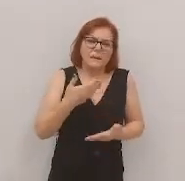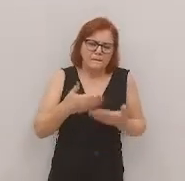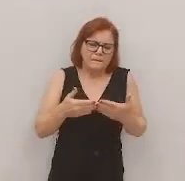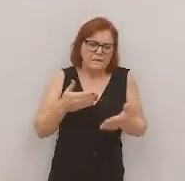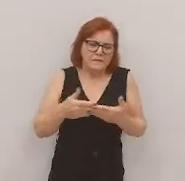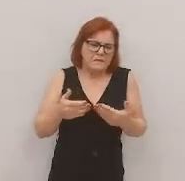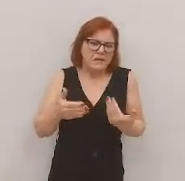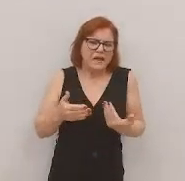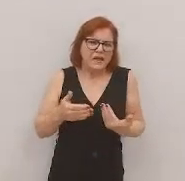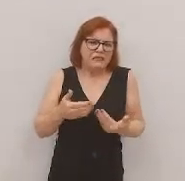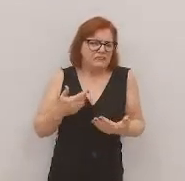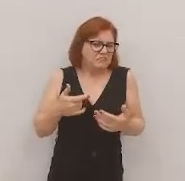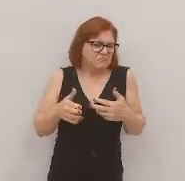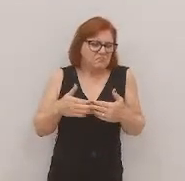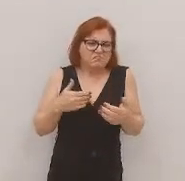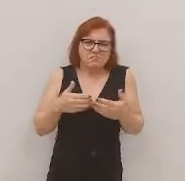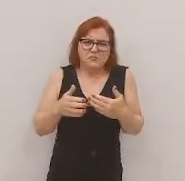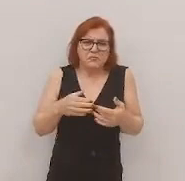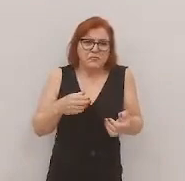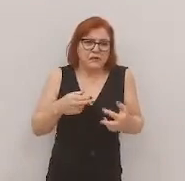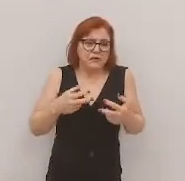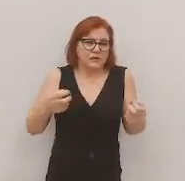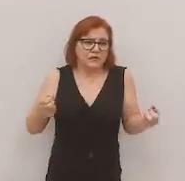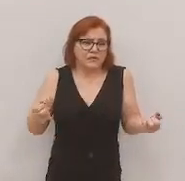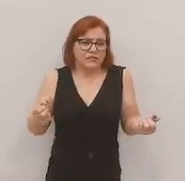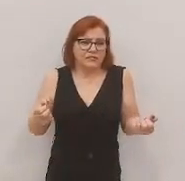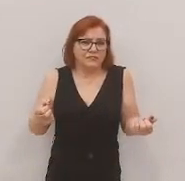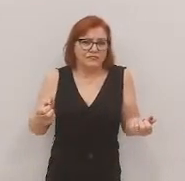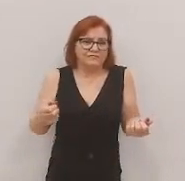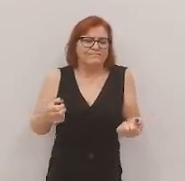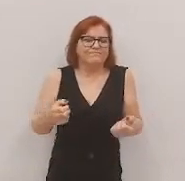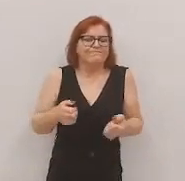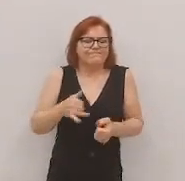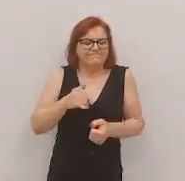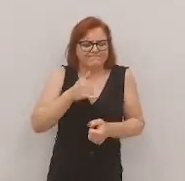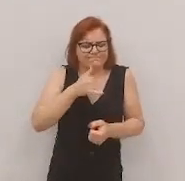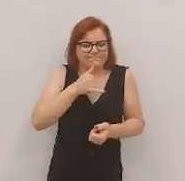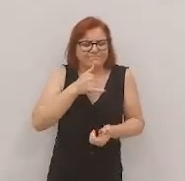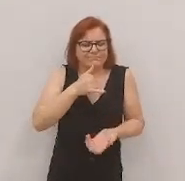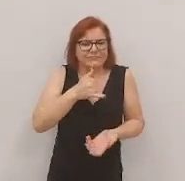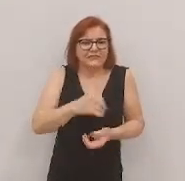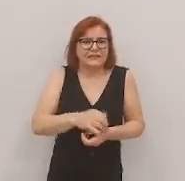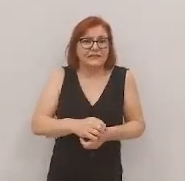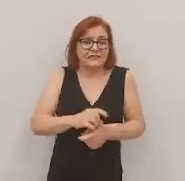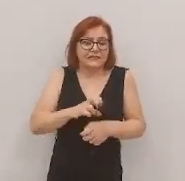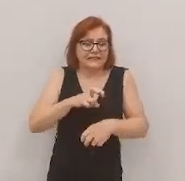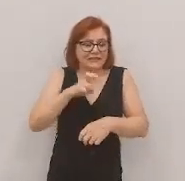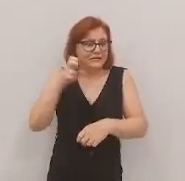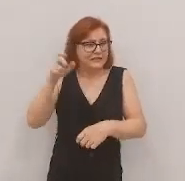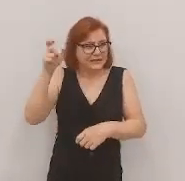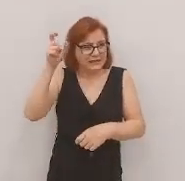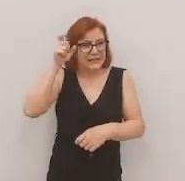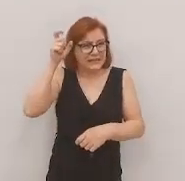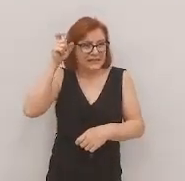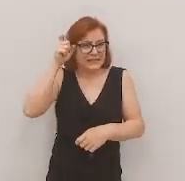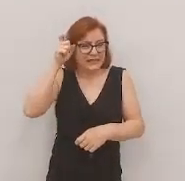valoriza. Oh, Senhor Jesus. Então, Satanás aqui ficou com esse